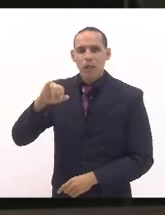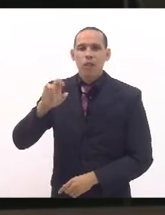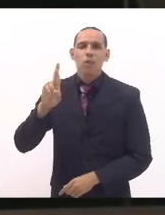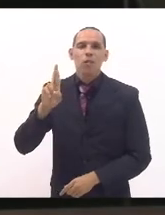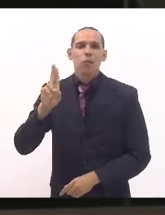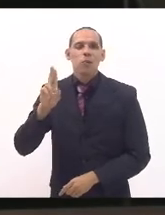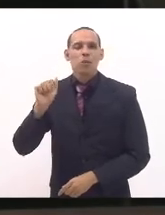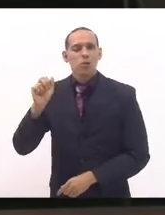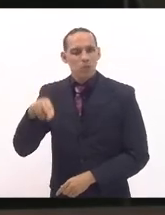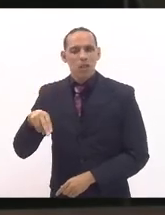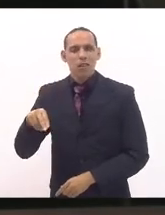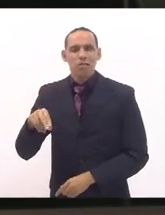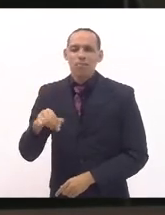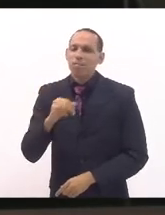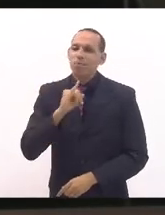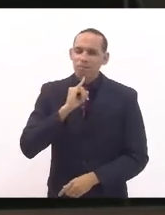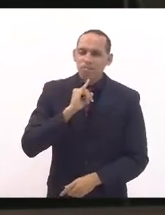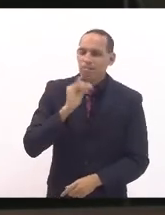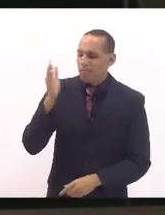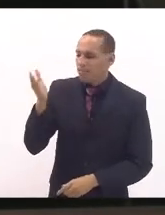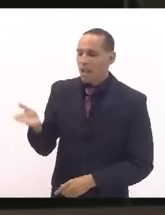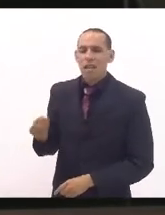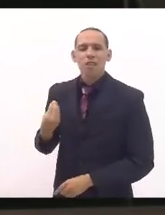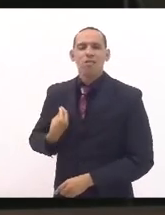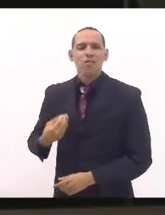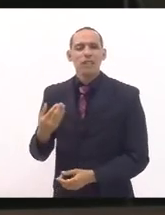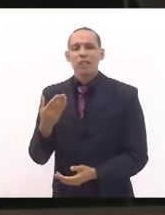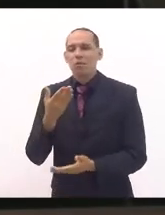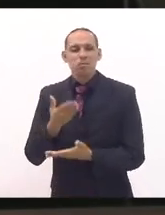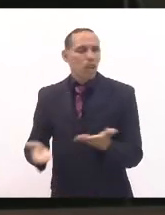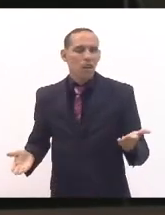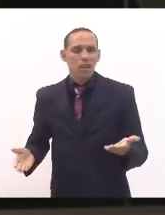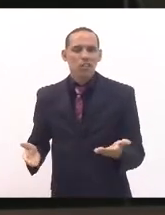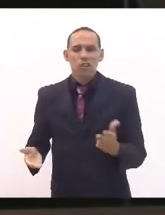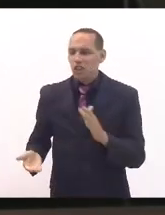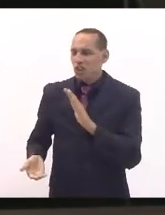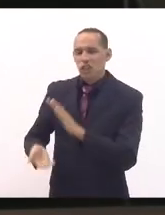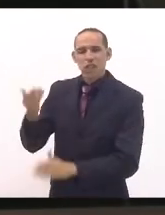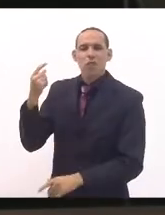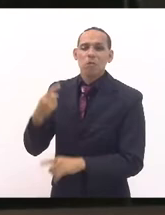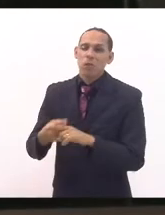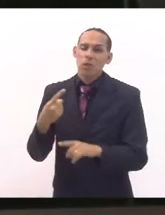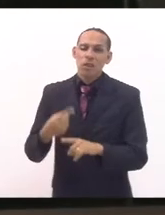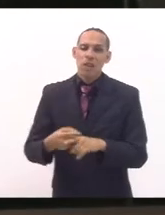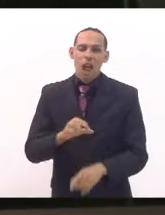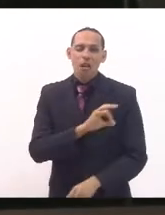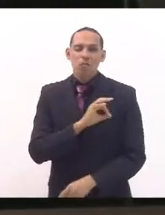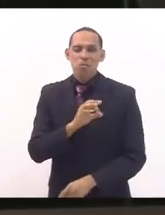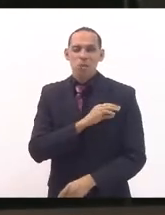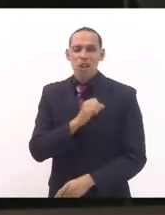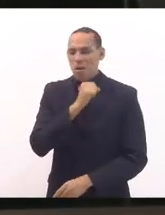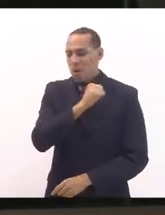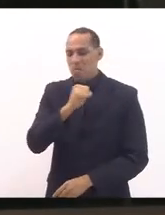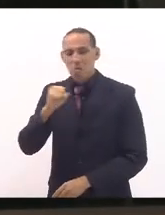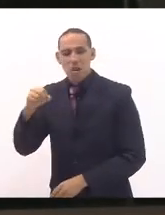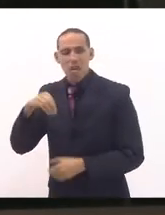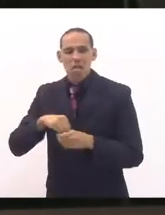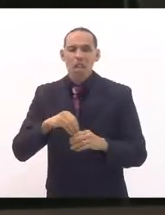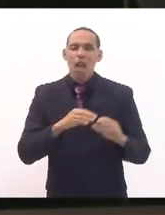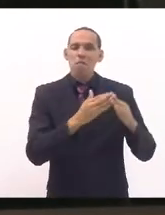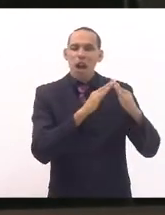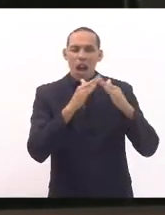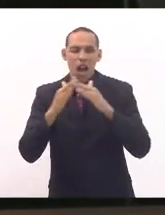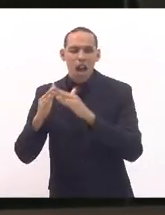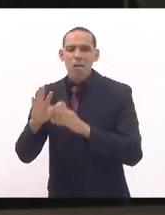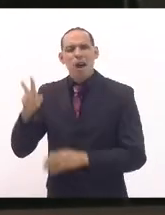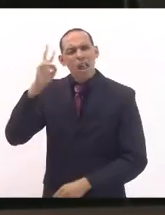que, infelizmente, teve a sua vida ceifada pela letalidade policial nas favelas. Mas que não lembremos